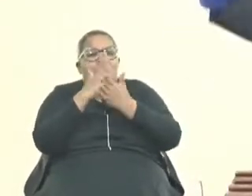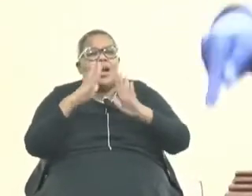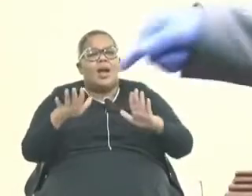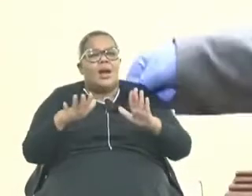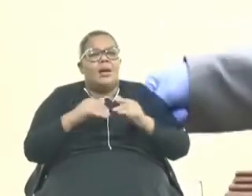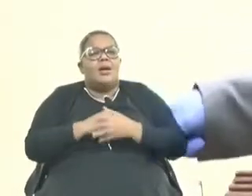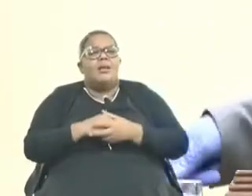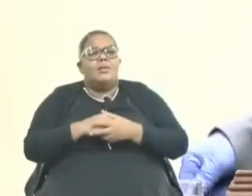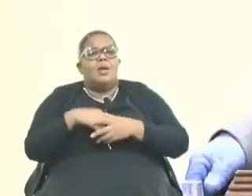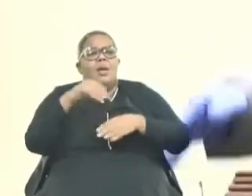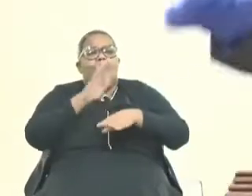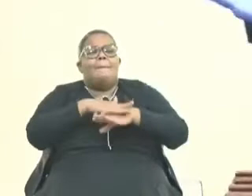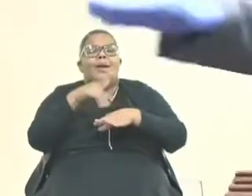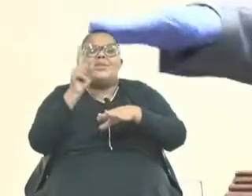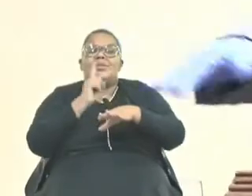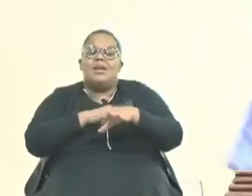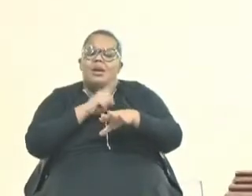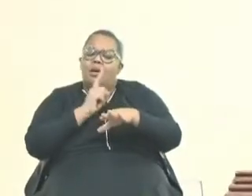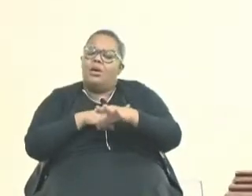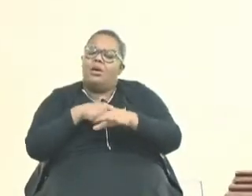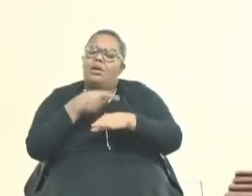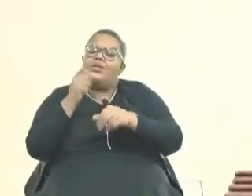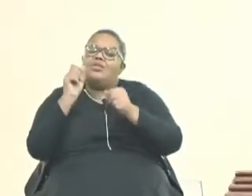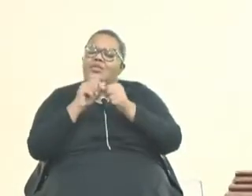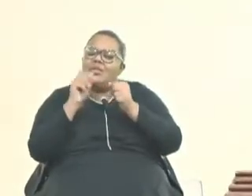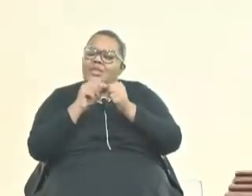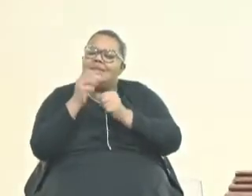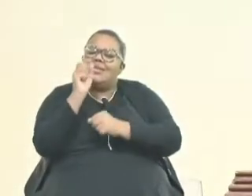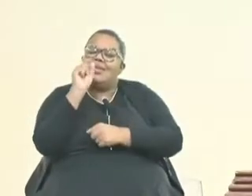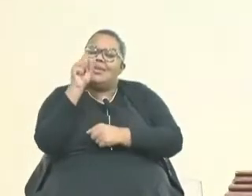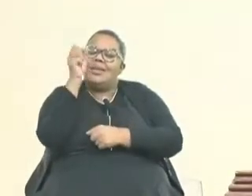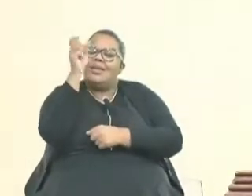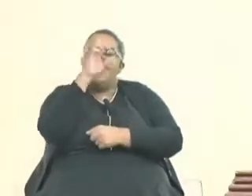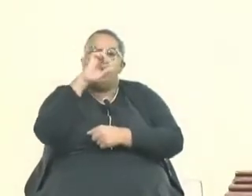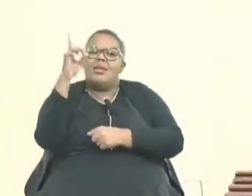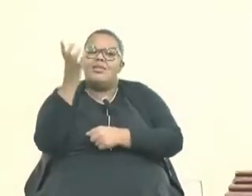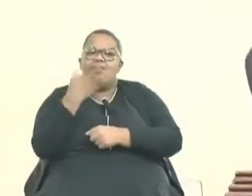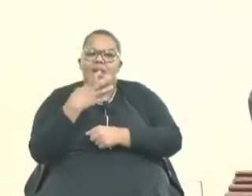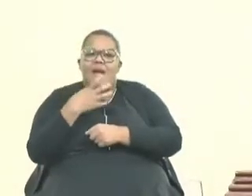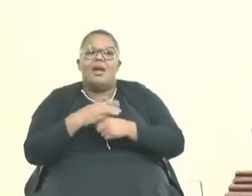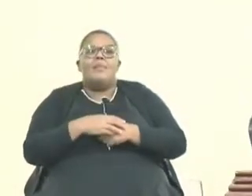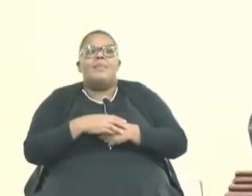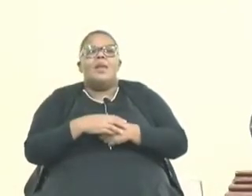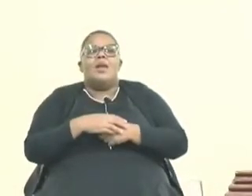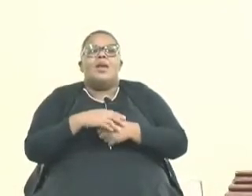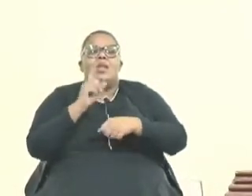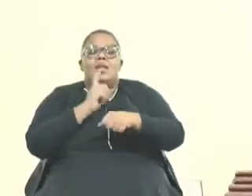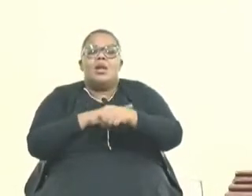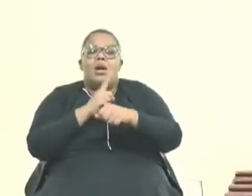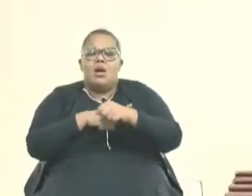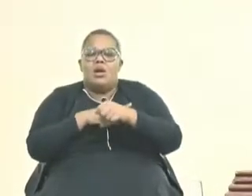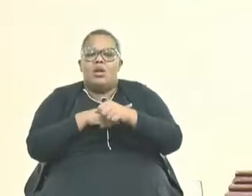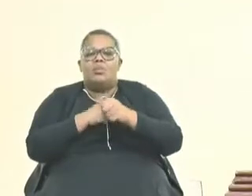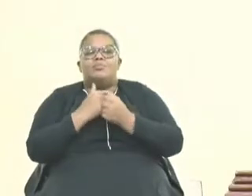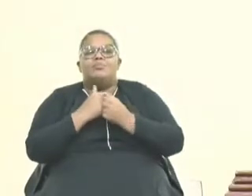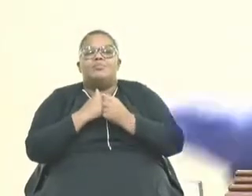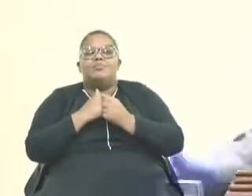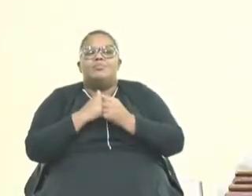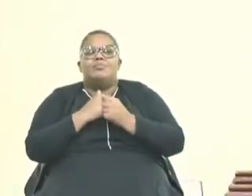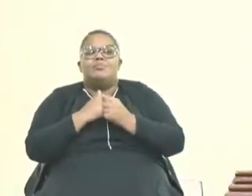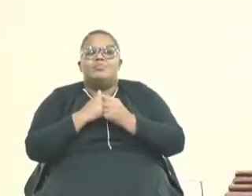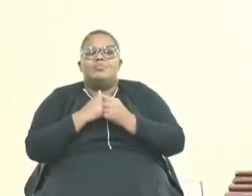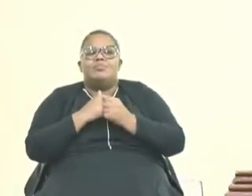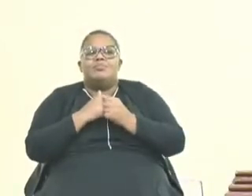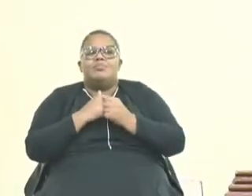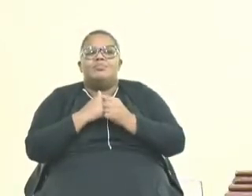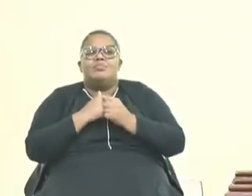Deus na vida mas na hora de fazer o que Deus quer eles estão formam na hora dos seus relacionamentos Deus está fora na hora dos seus